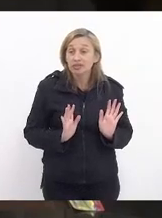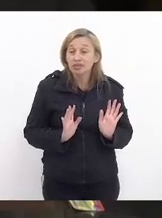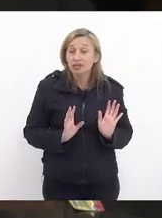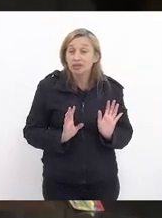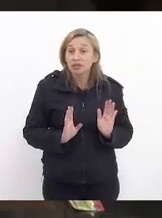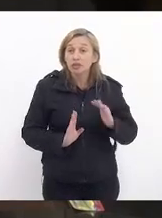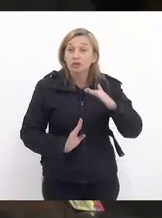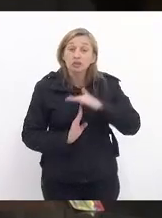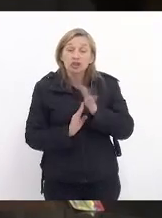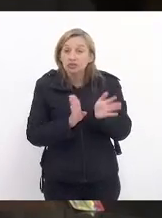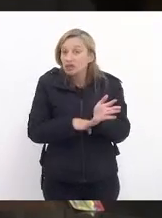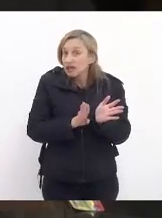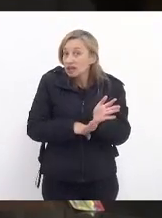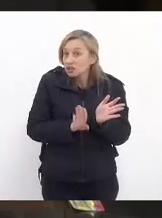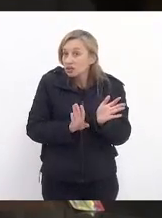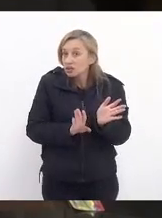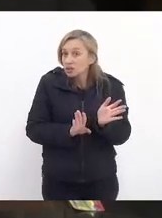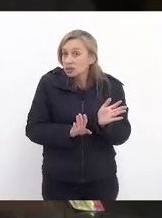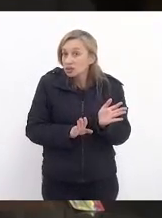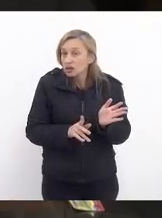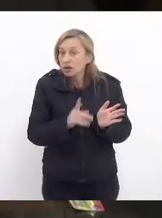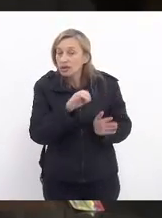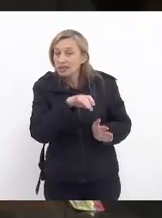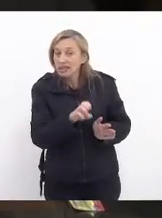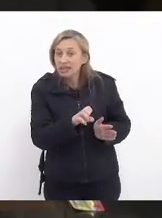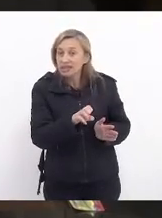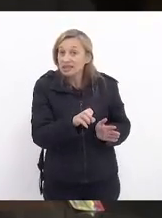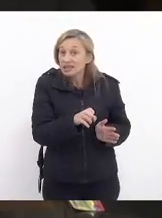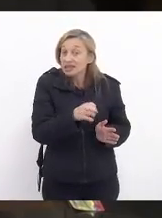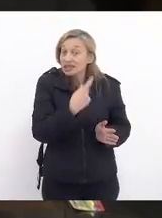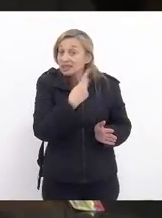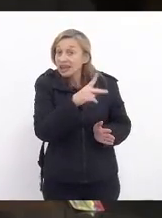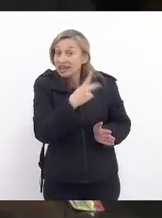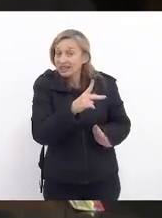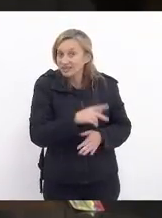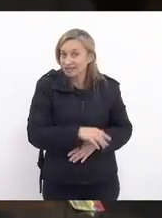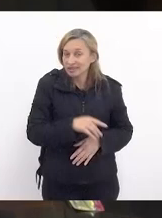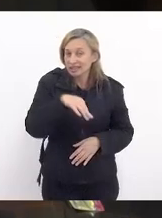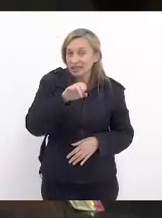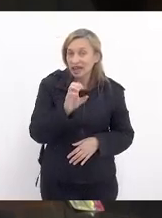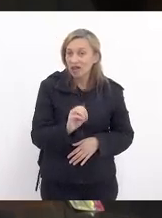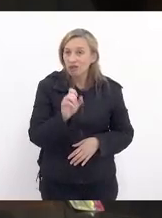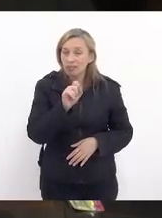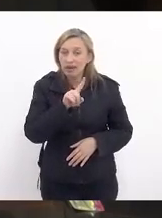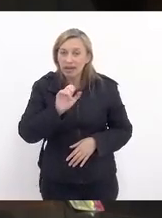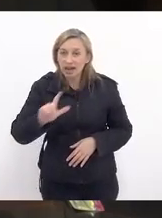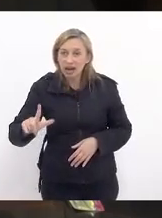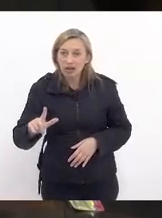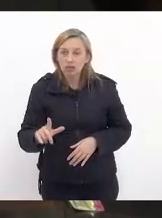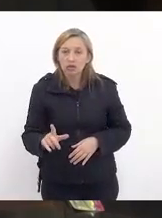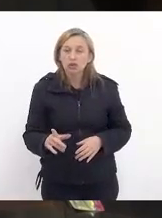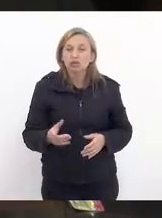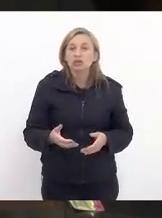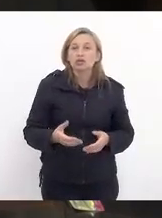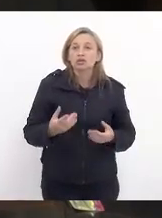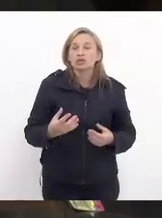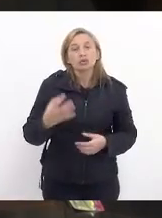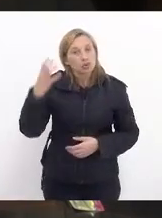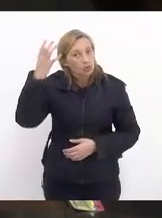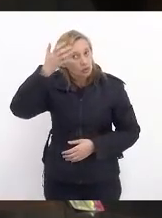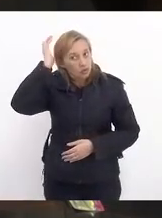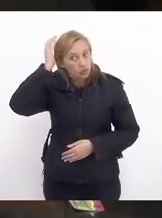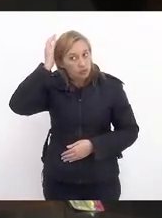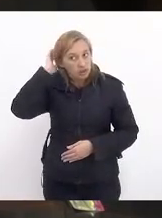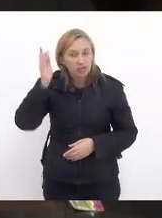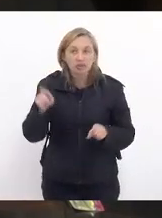teto o teto de gastos é uma tese neoliberal é uma tese deles é uma tese do governo golpista do temer endossado